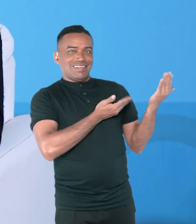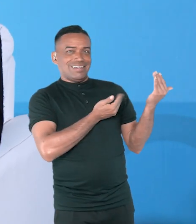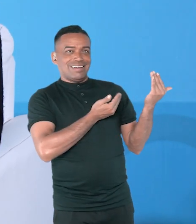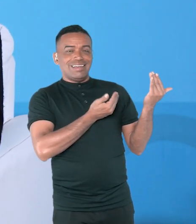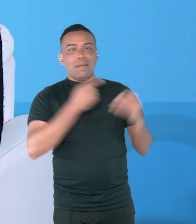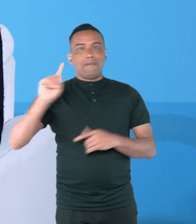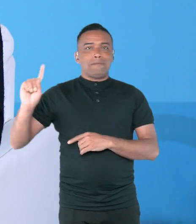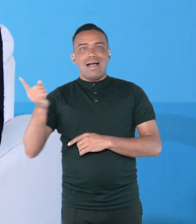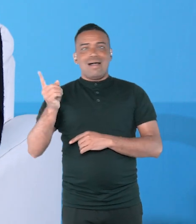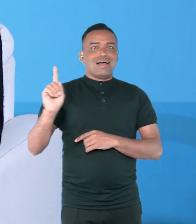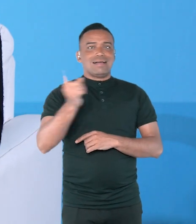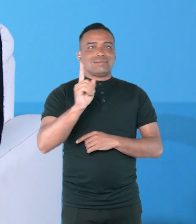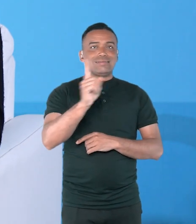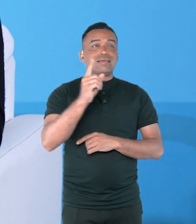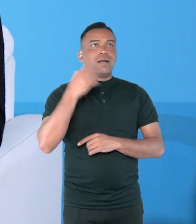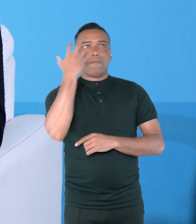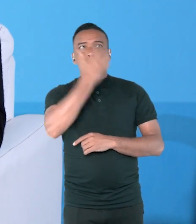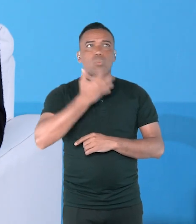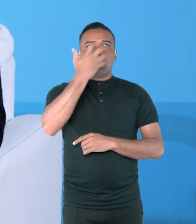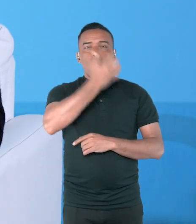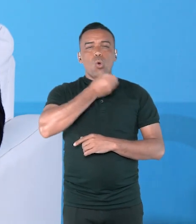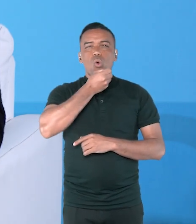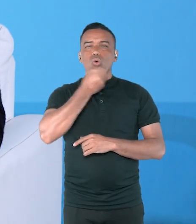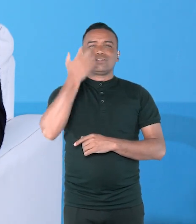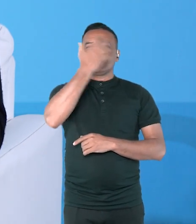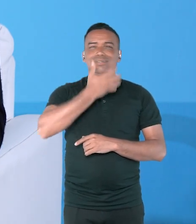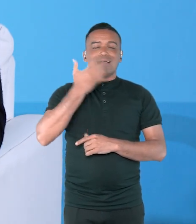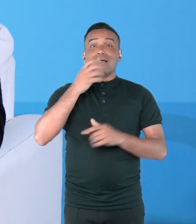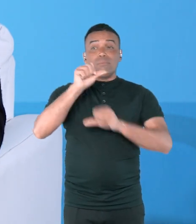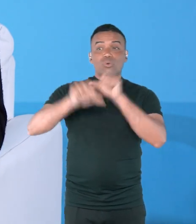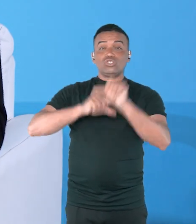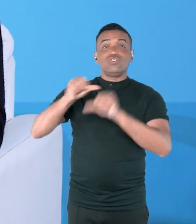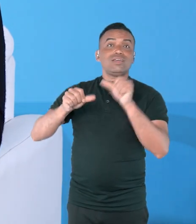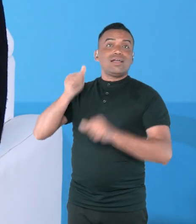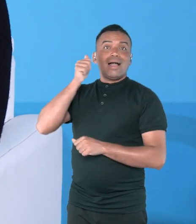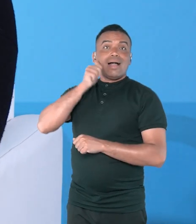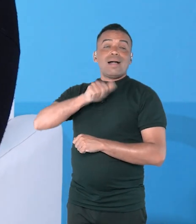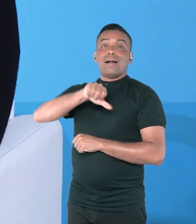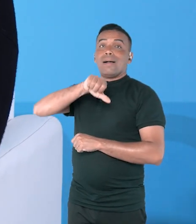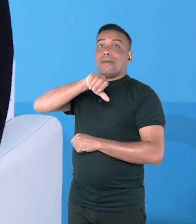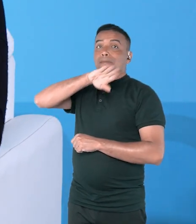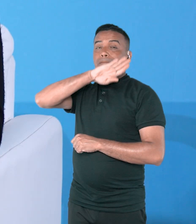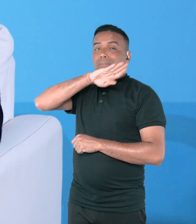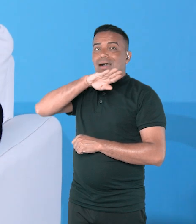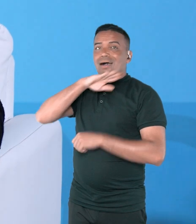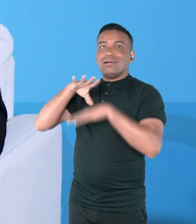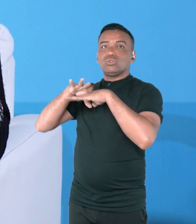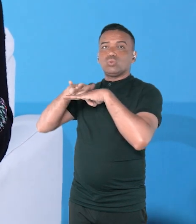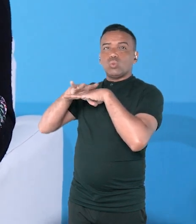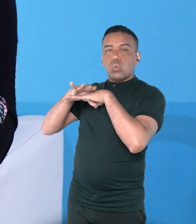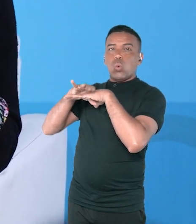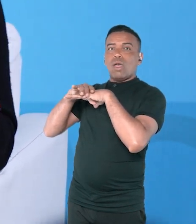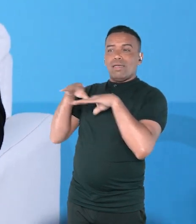rapaz que passa a colocar música e percebe que a música modifica a mãe com Alzheimer. E ele começa a usar